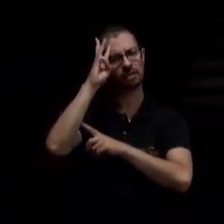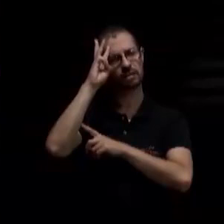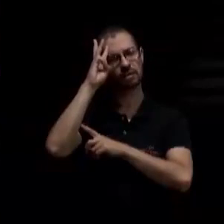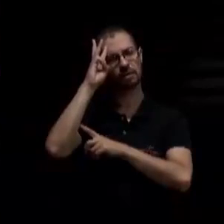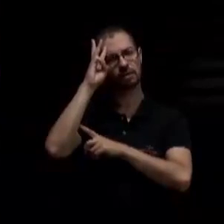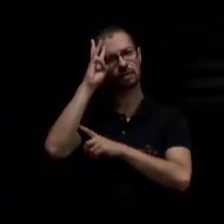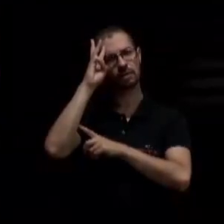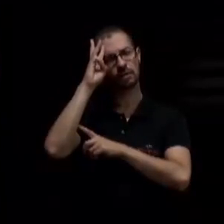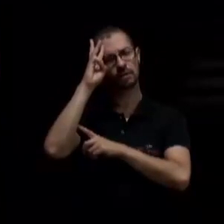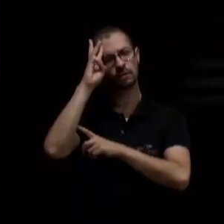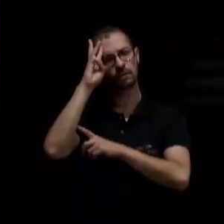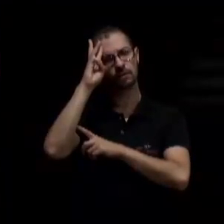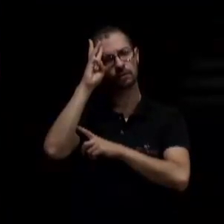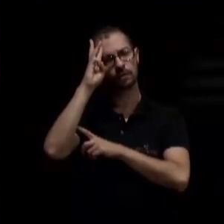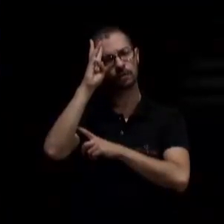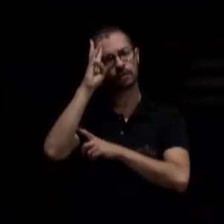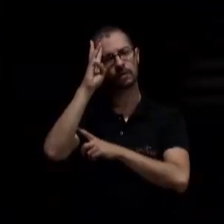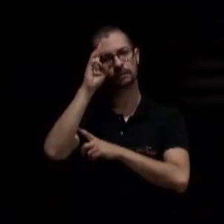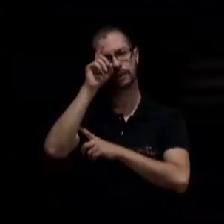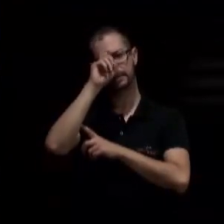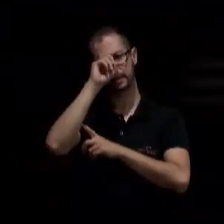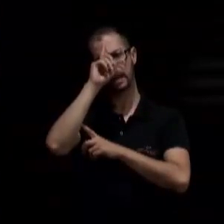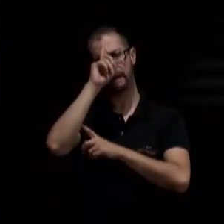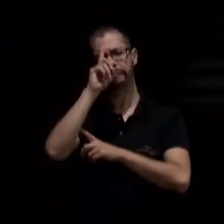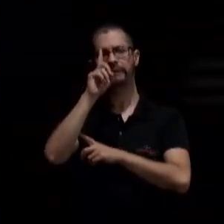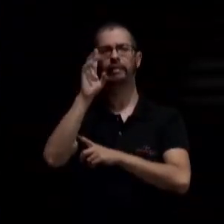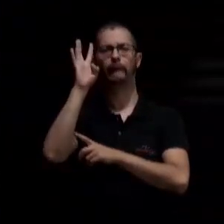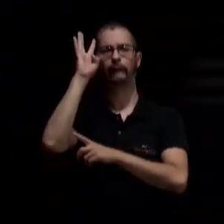na quarta-feira ela faleceu.